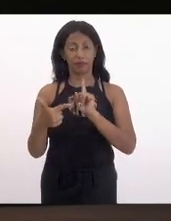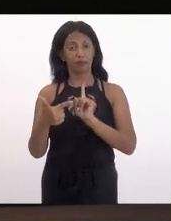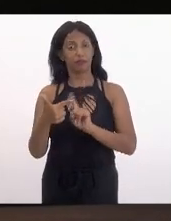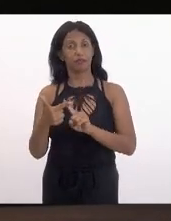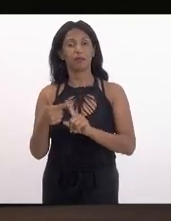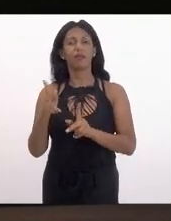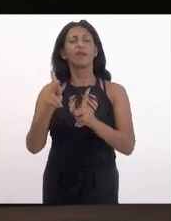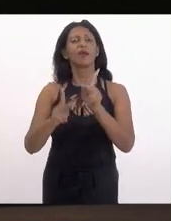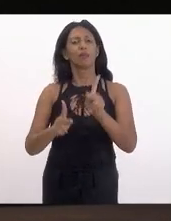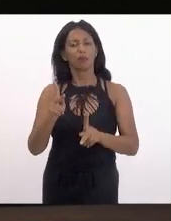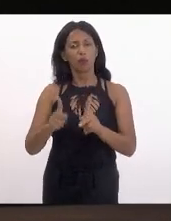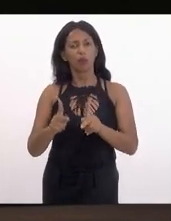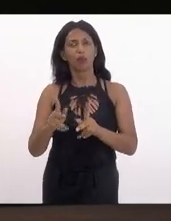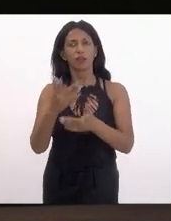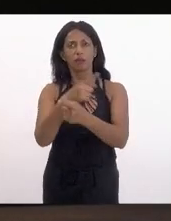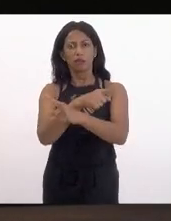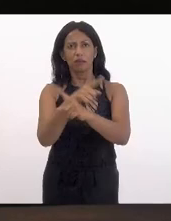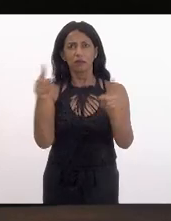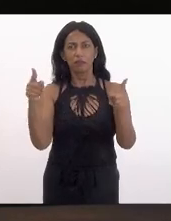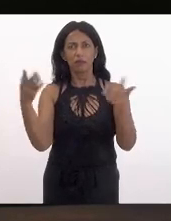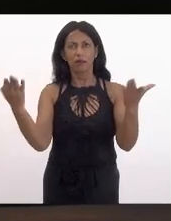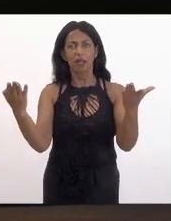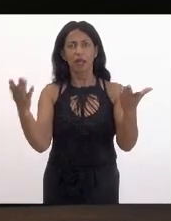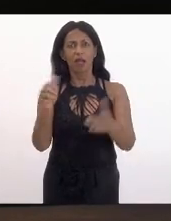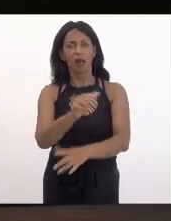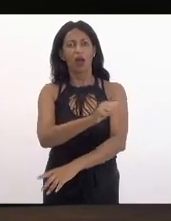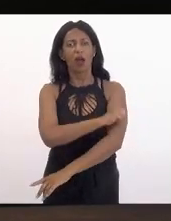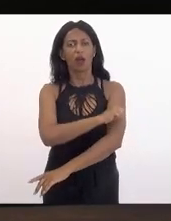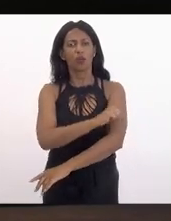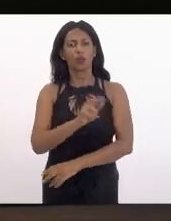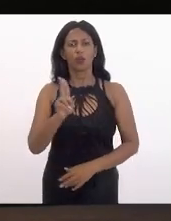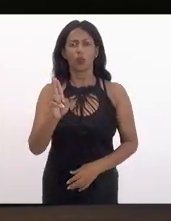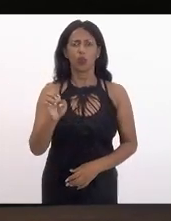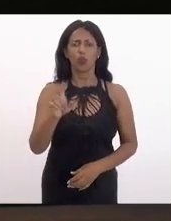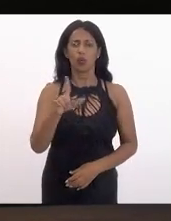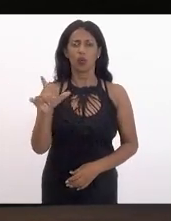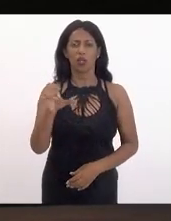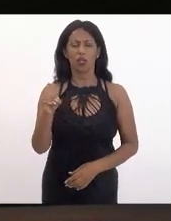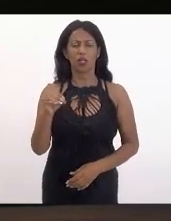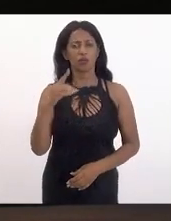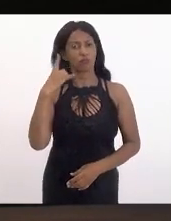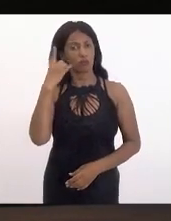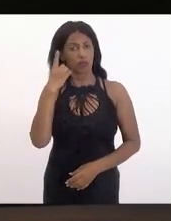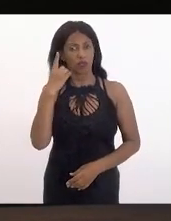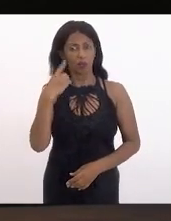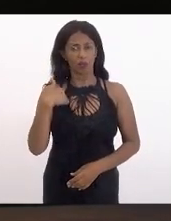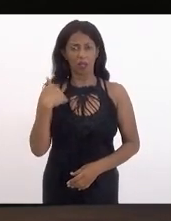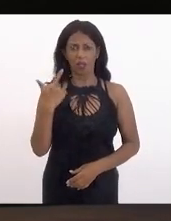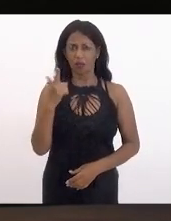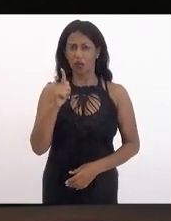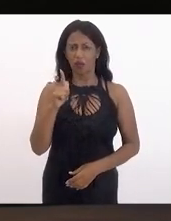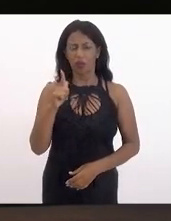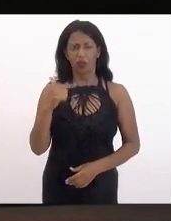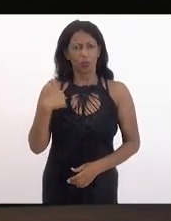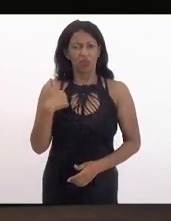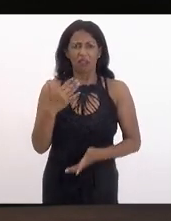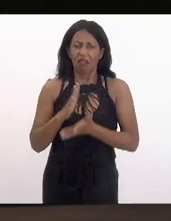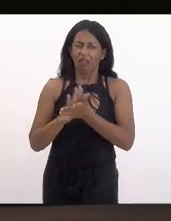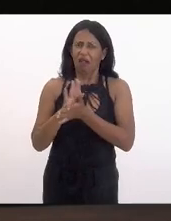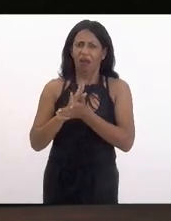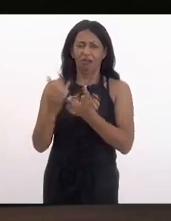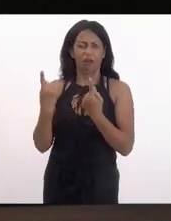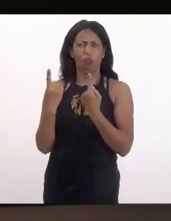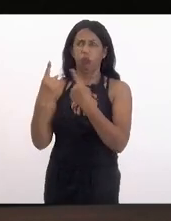forma se refere à população nas zonas que presente aos alunos da UECE adaptada a Lúcia não tem nada quanto a usar o Eles